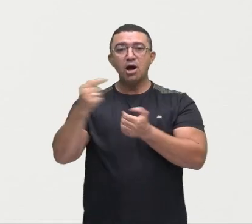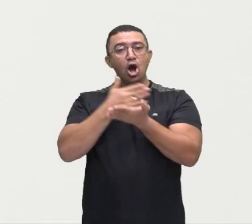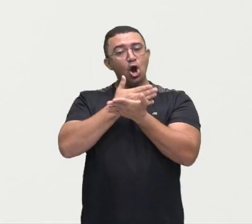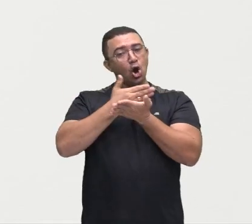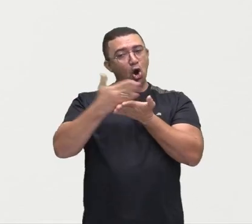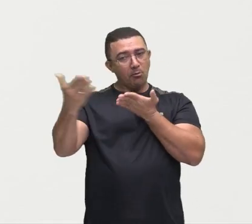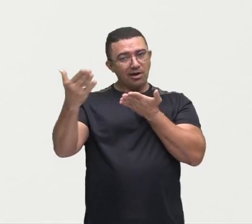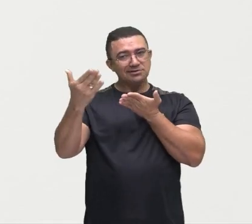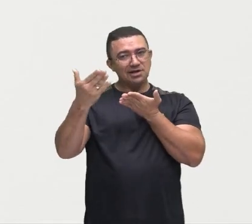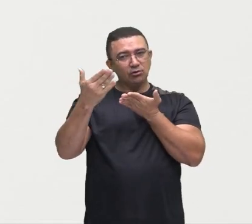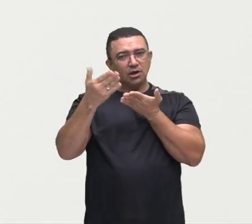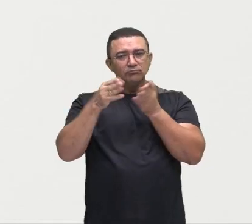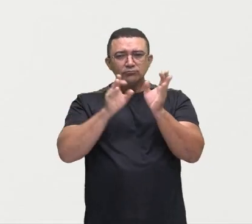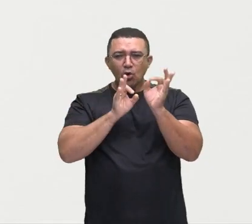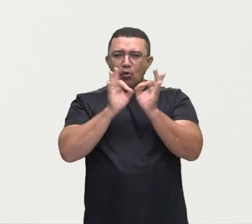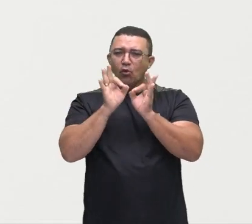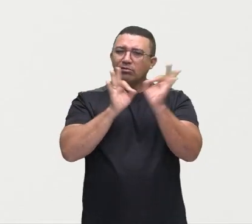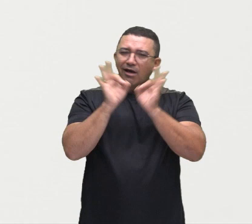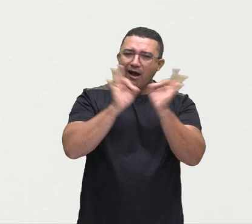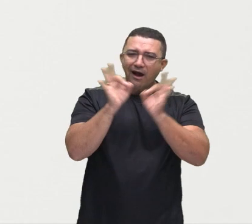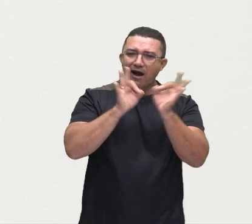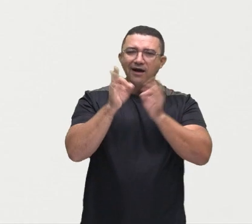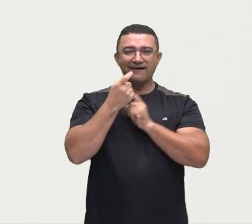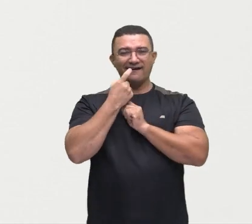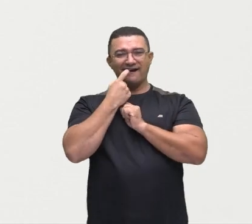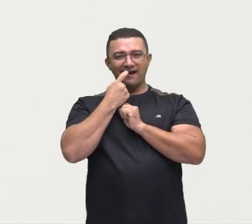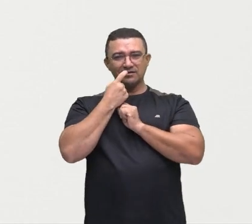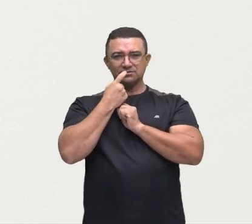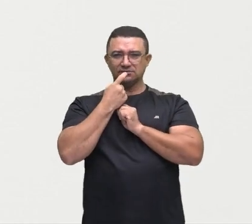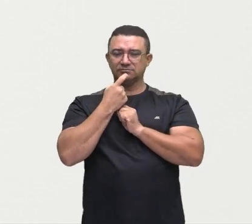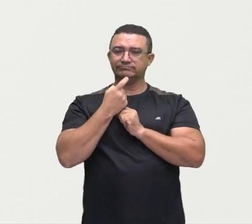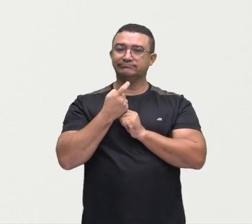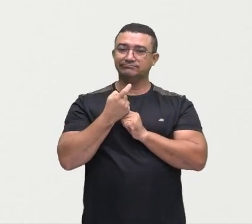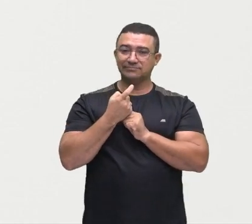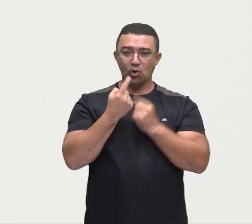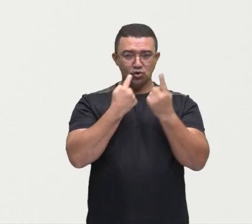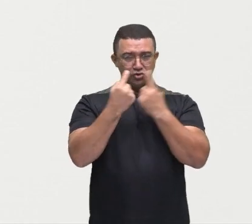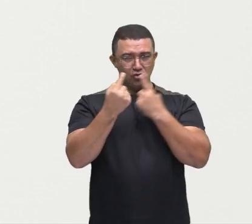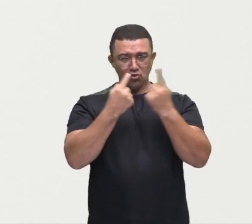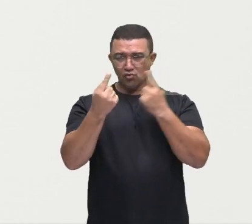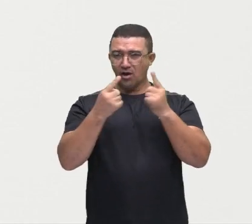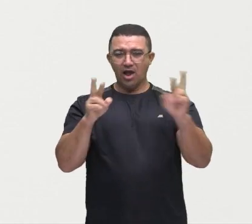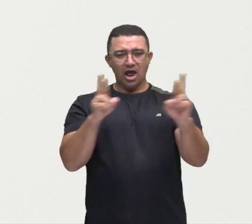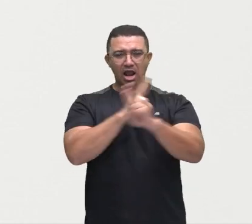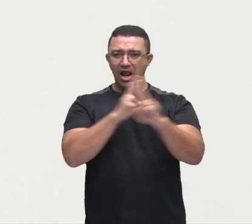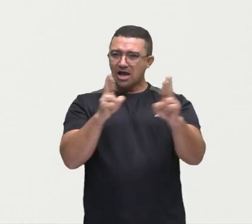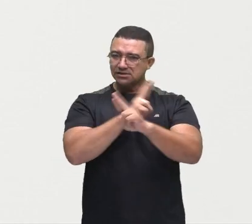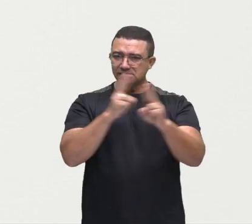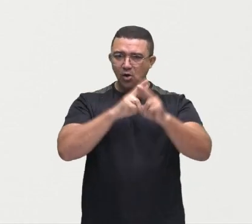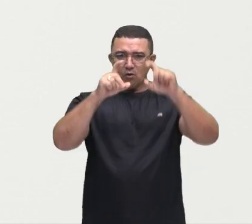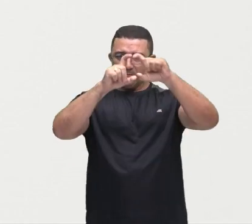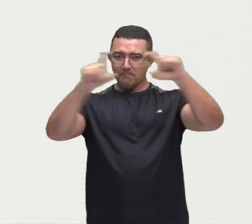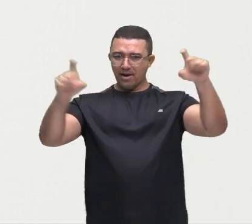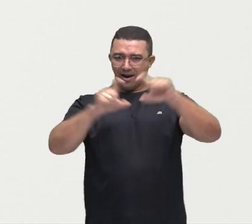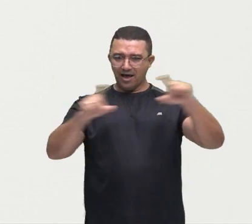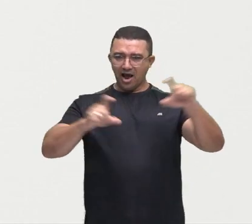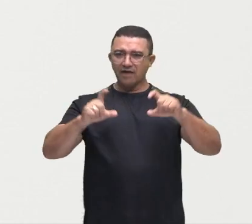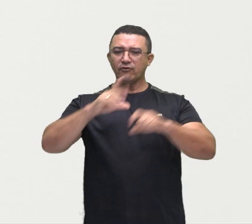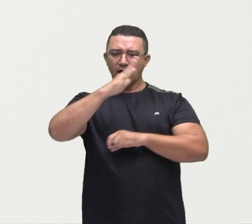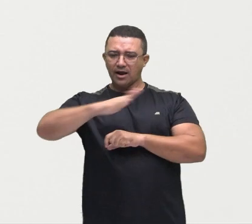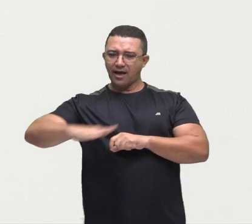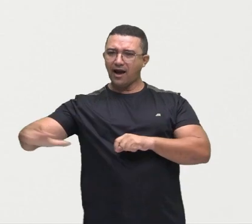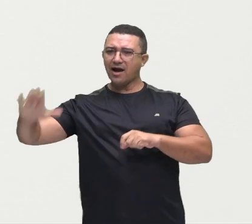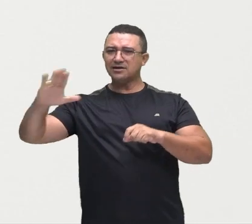o tratamento. Olha, o que te parece isso aqui? Isso aqui não dialoga, não conversa, não se relaciona, não tem nada a